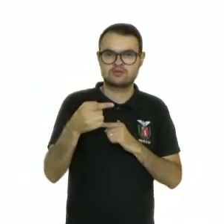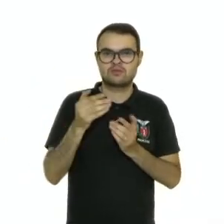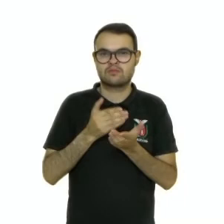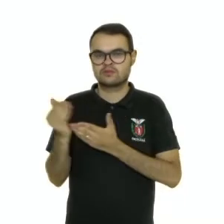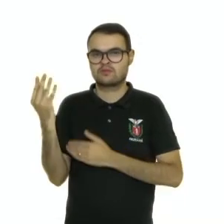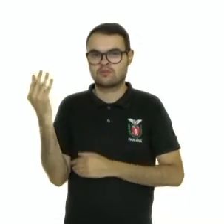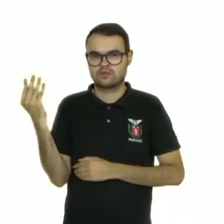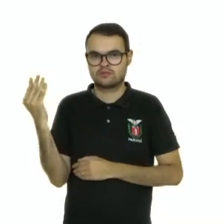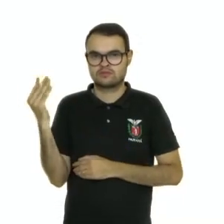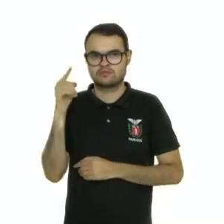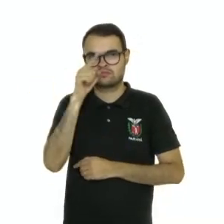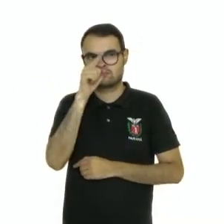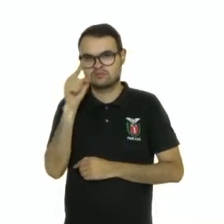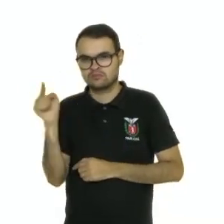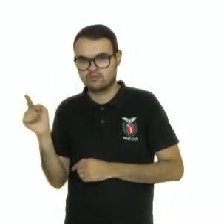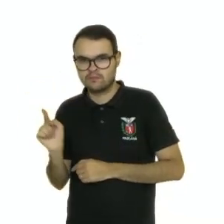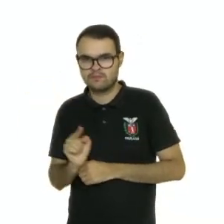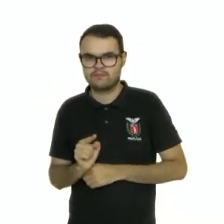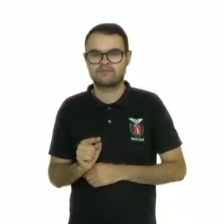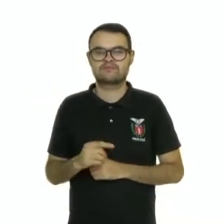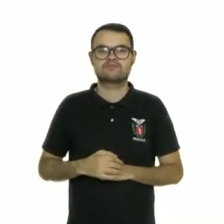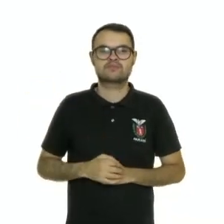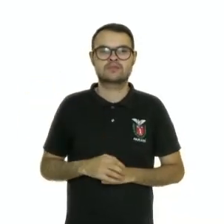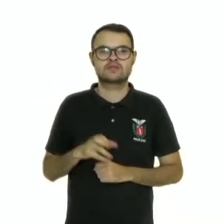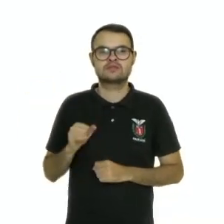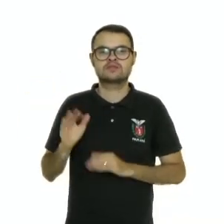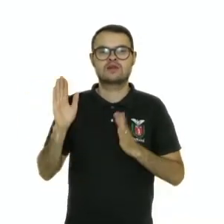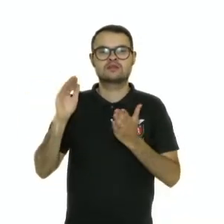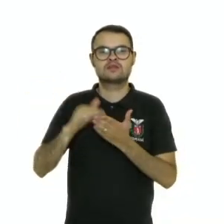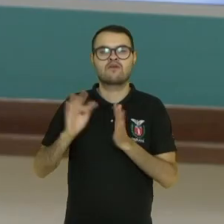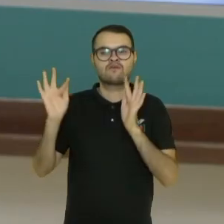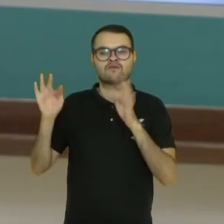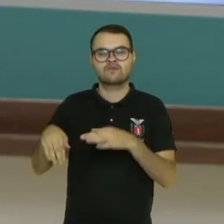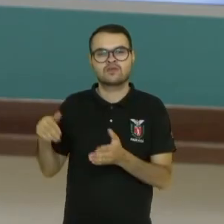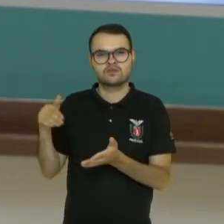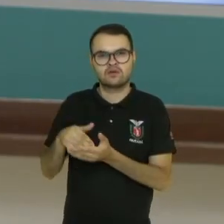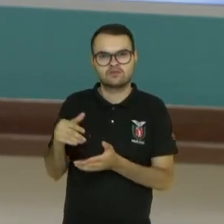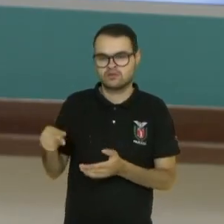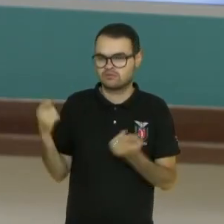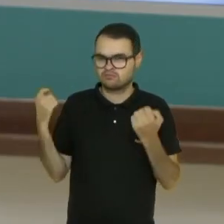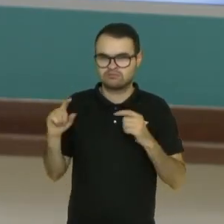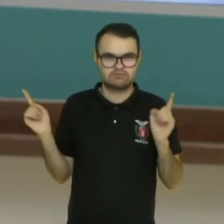do 4. Se por acaso você preencher até o final todos até o 7, não tem